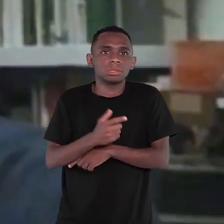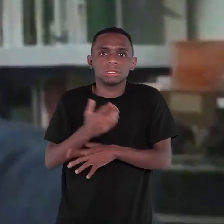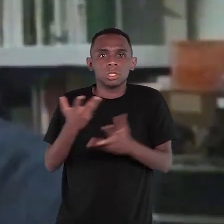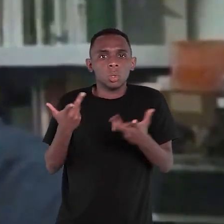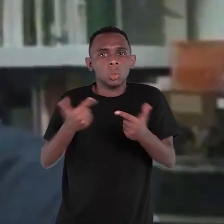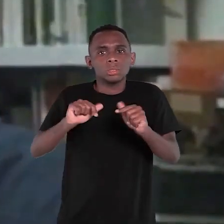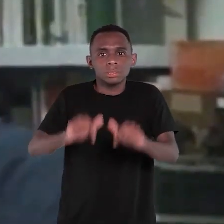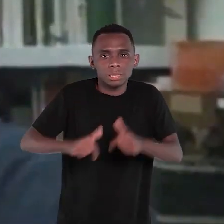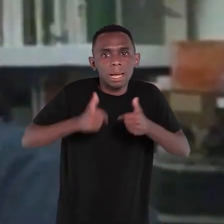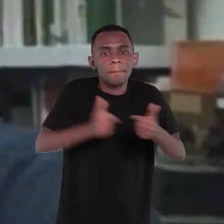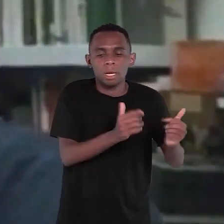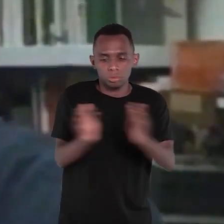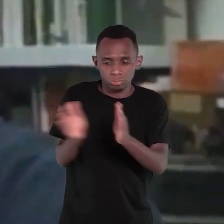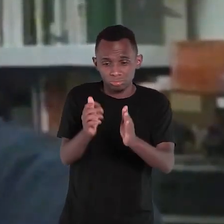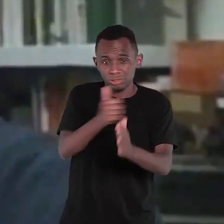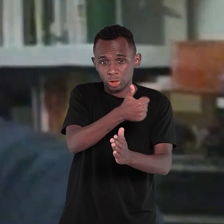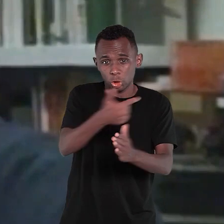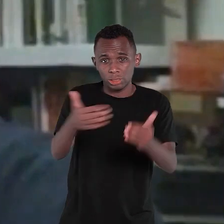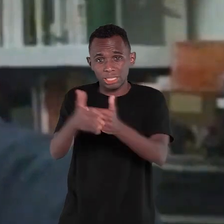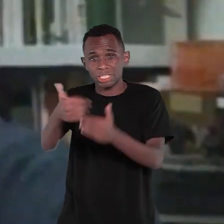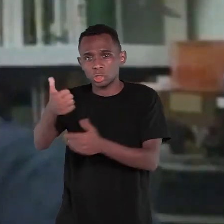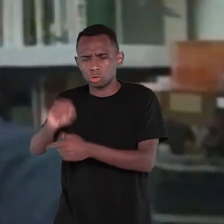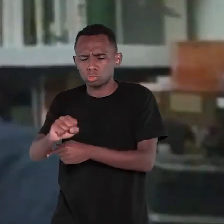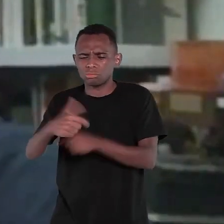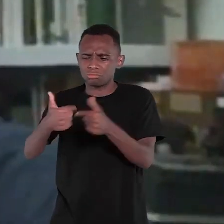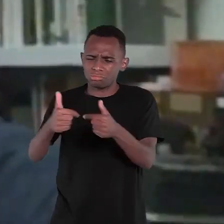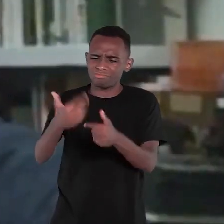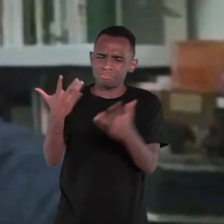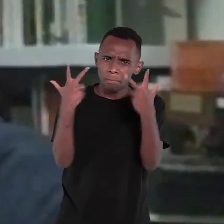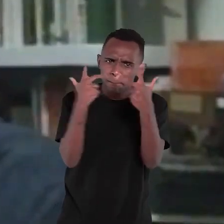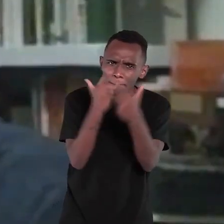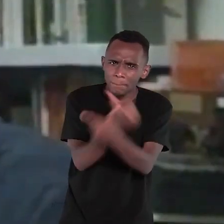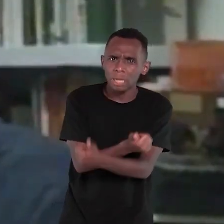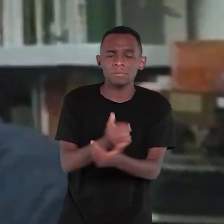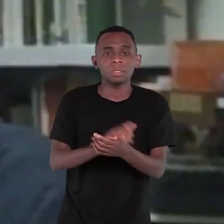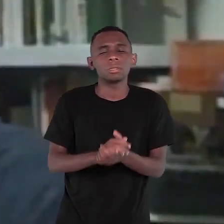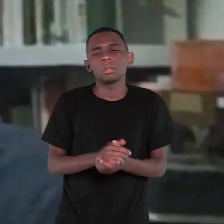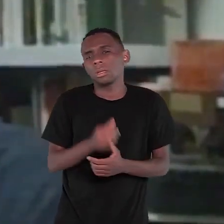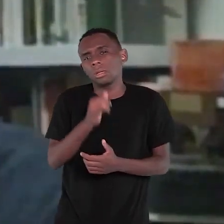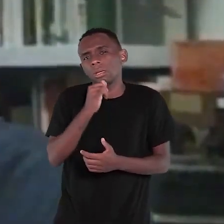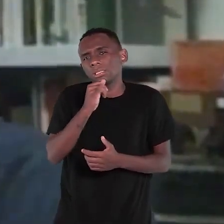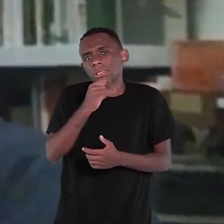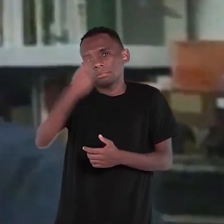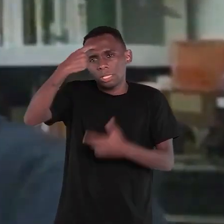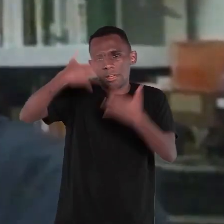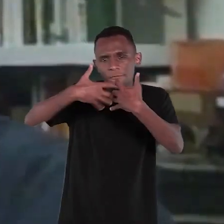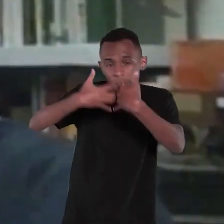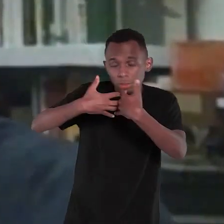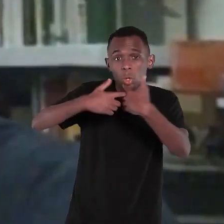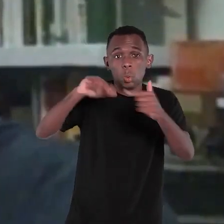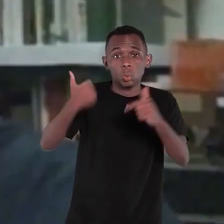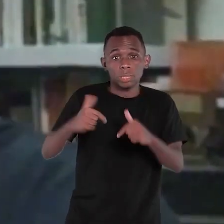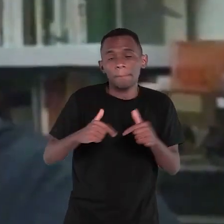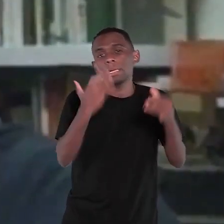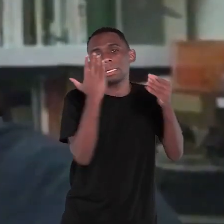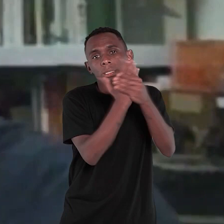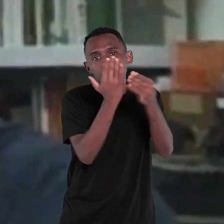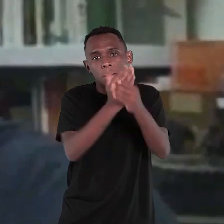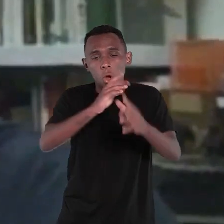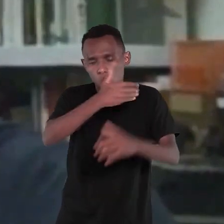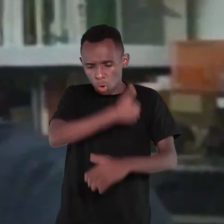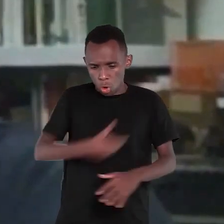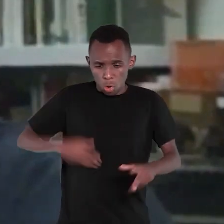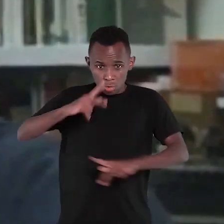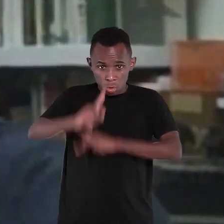de trabalhos com jovens nessa faixa de idade, né? Se você pensar, por exemplo, o trabalho das bibliotecas